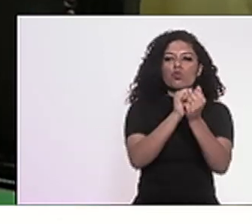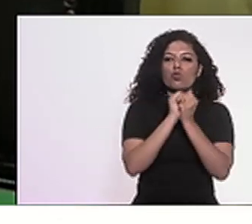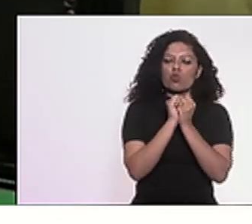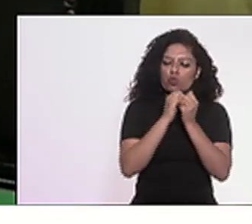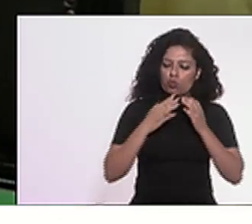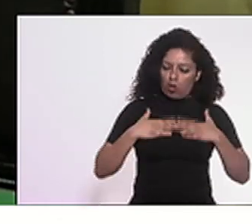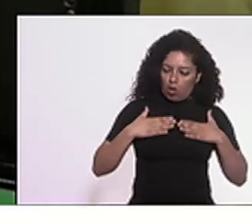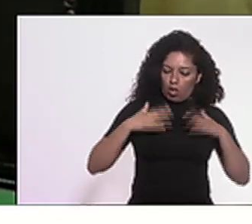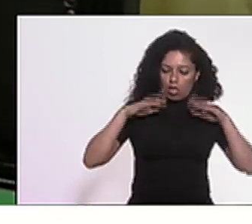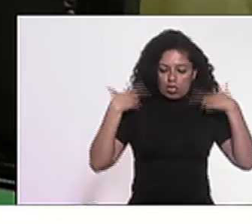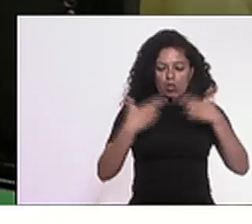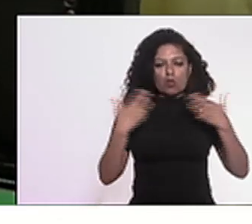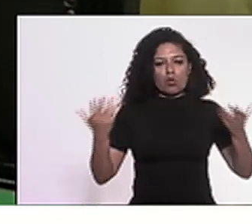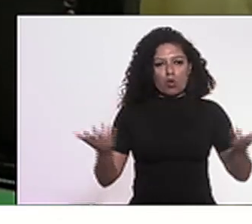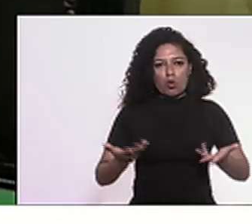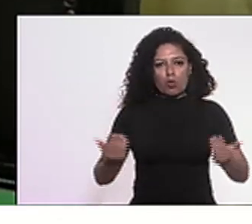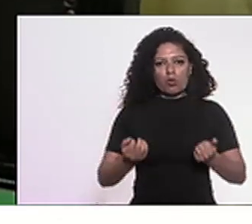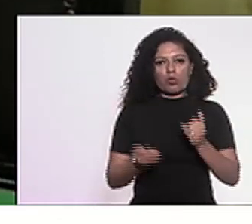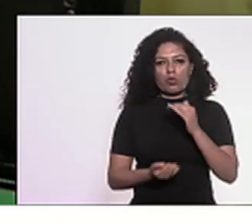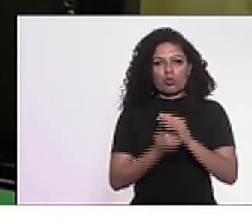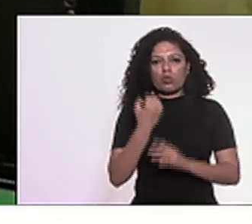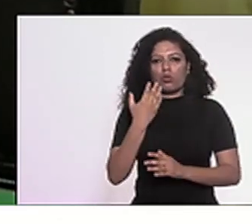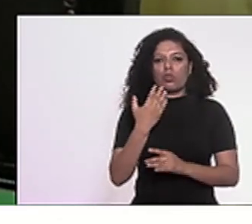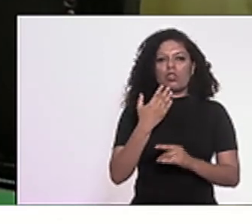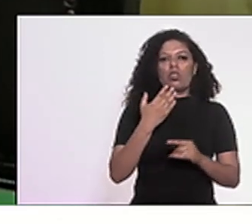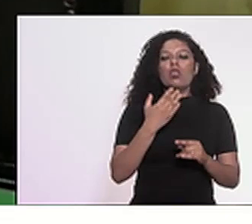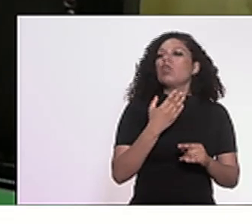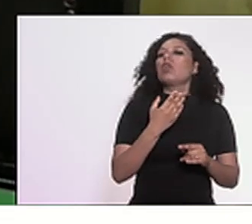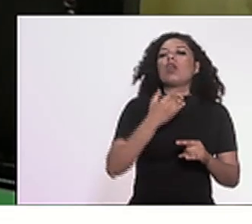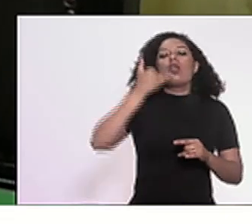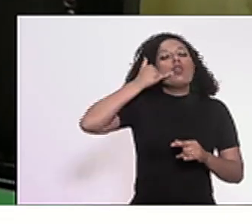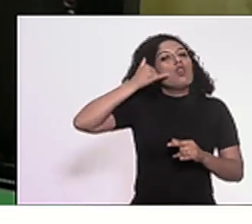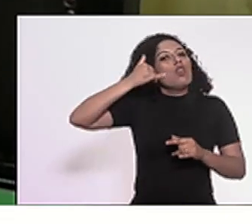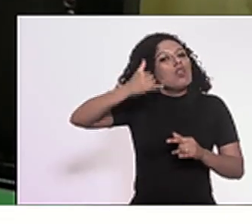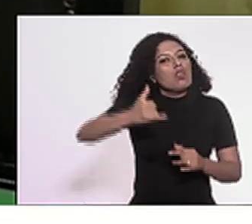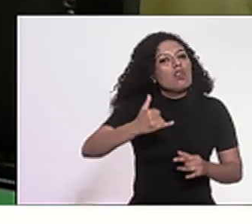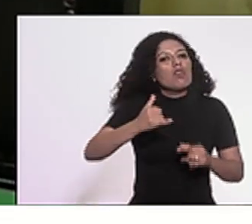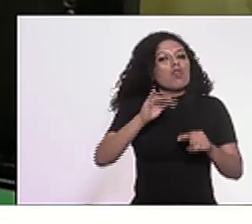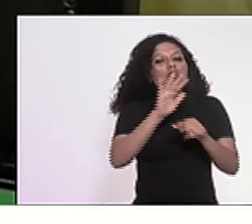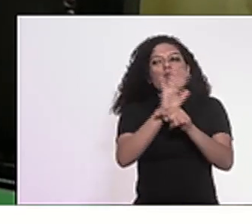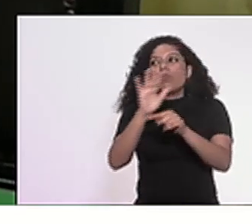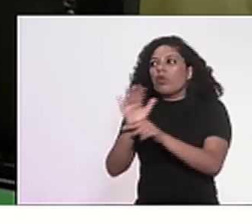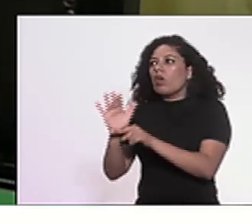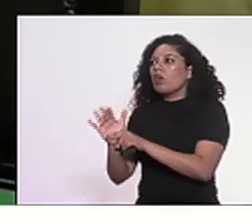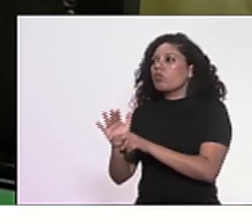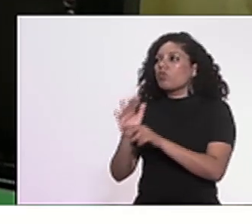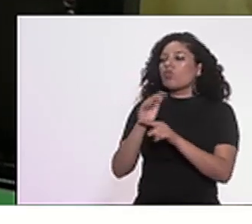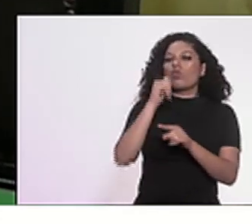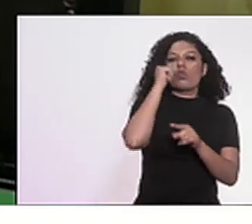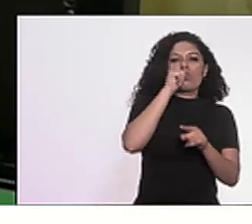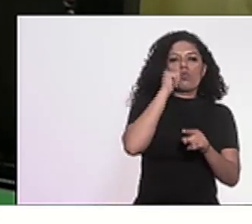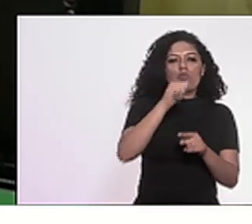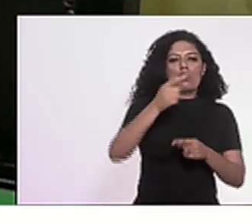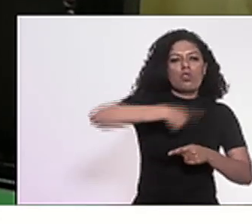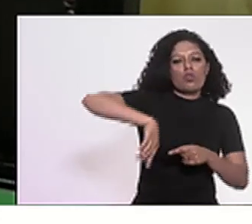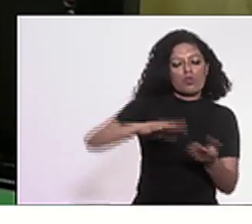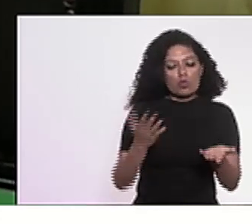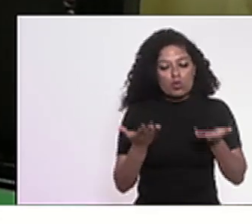pública sobre a criação do Disque Assédio, um instrumento importante que essa casa quer discutir com